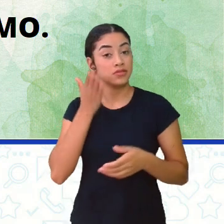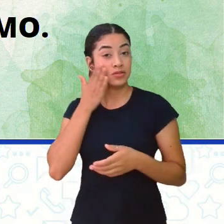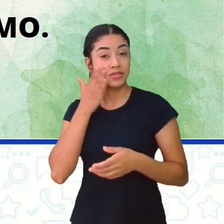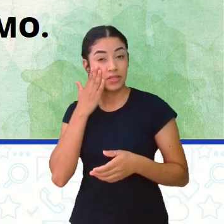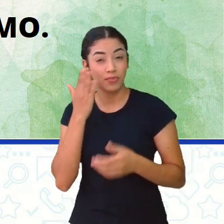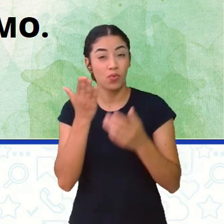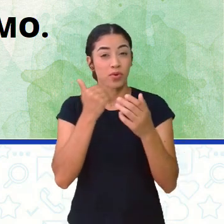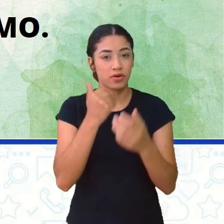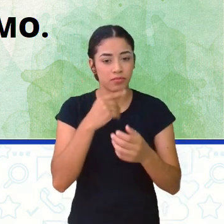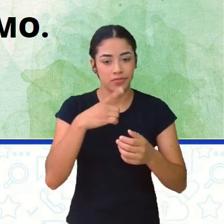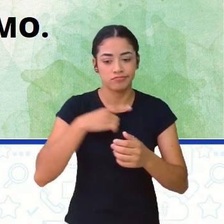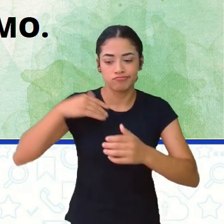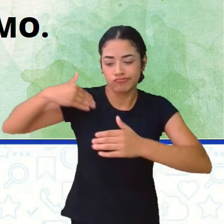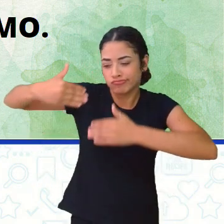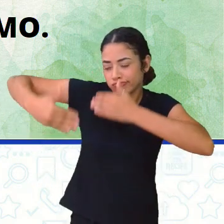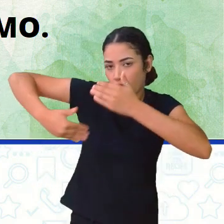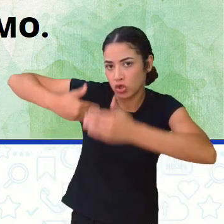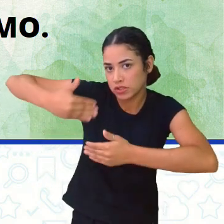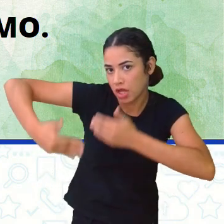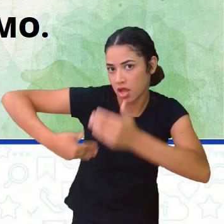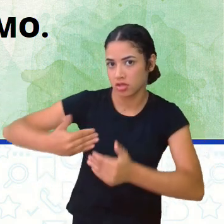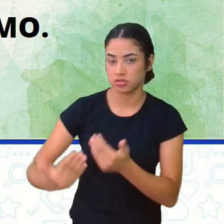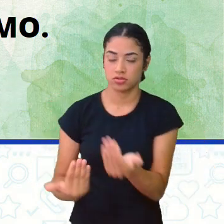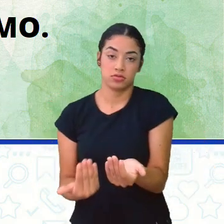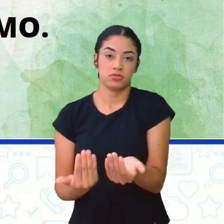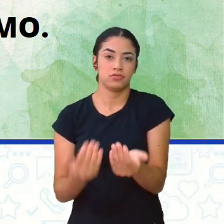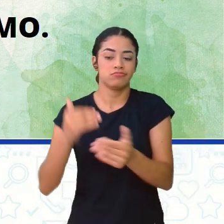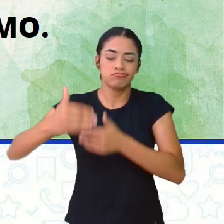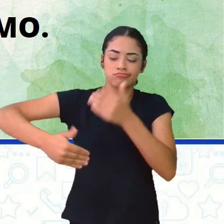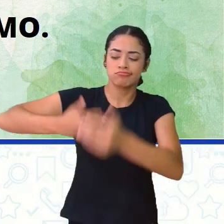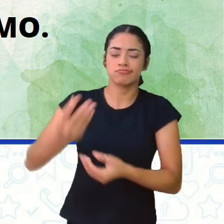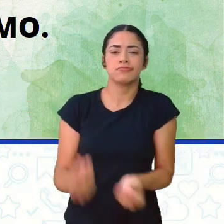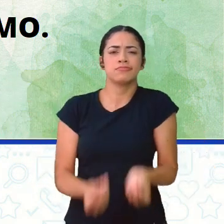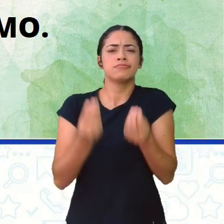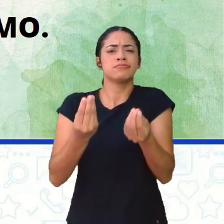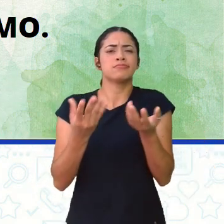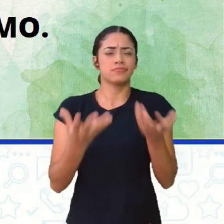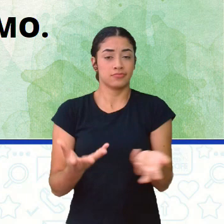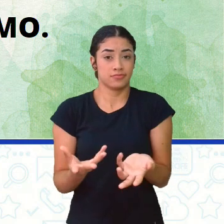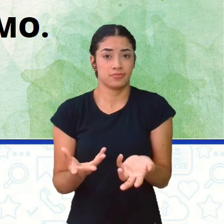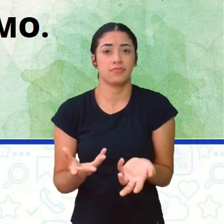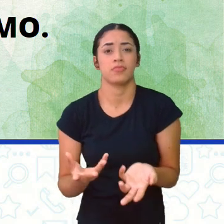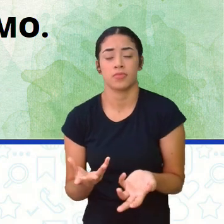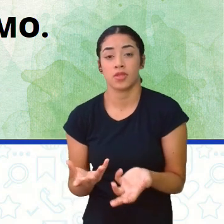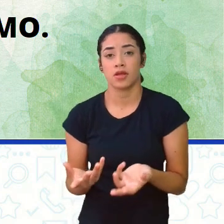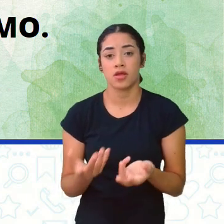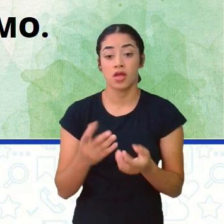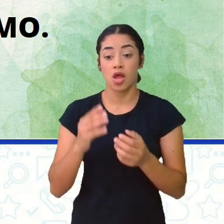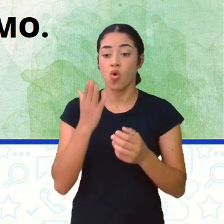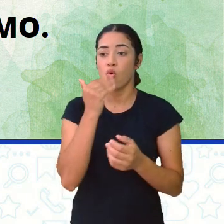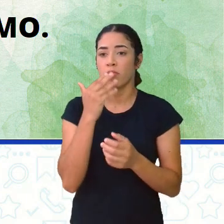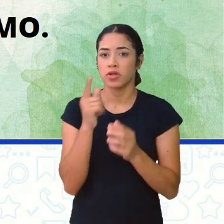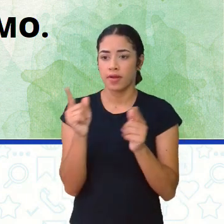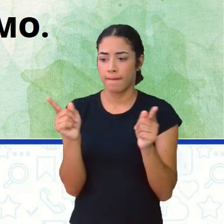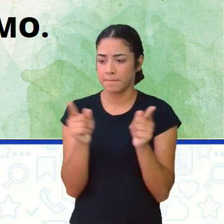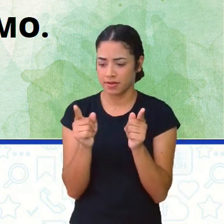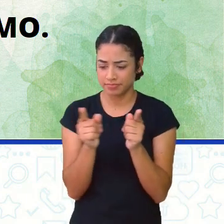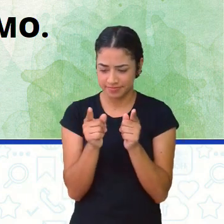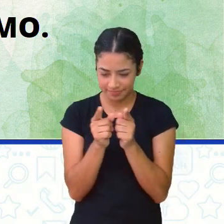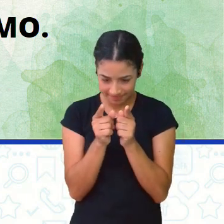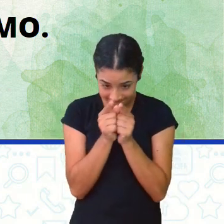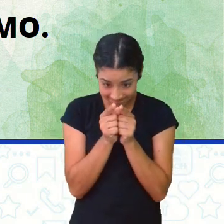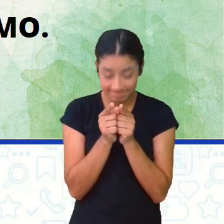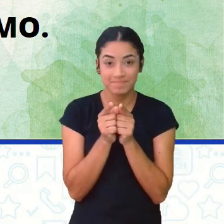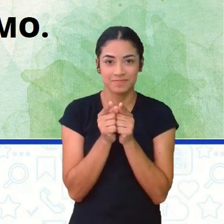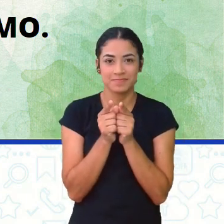que passar por um processo, né? E esse processo é para deixar esse alimento cada vez menor, porque o nosso